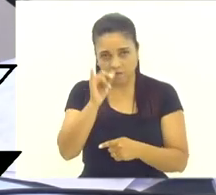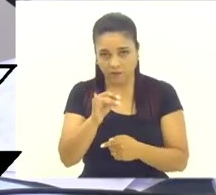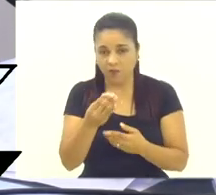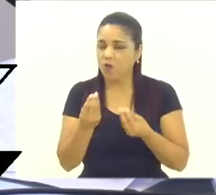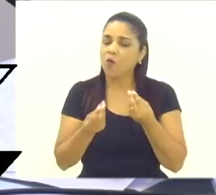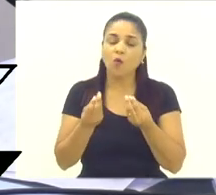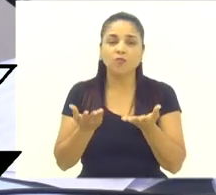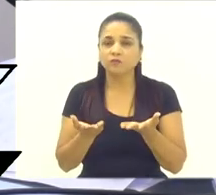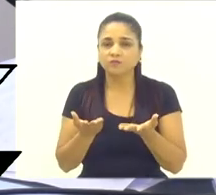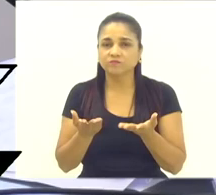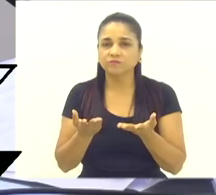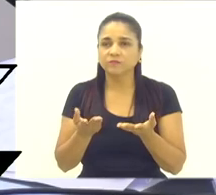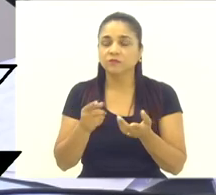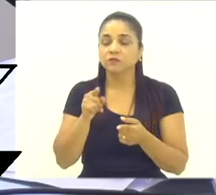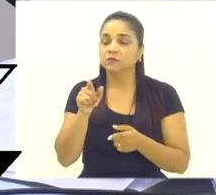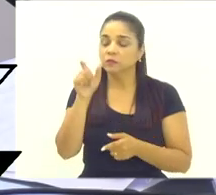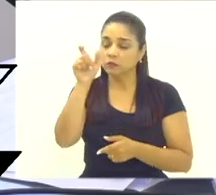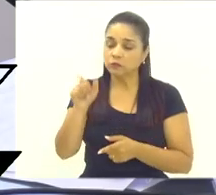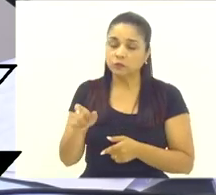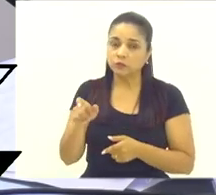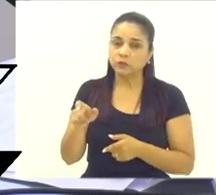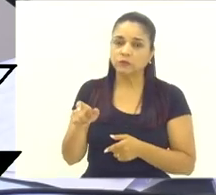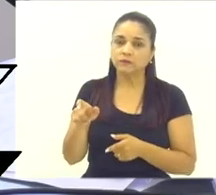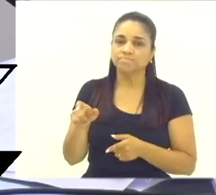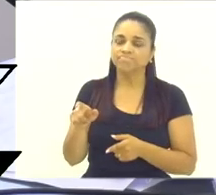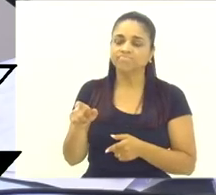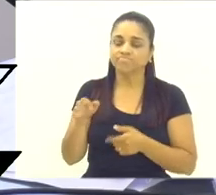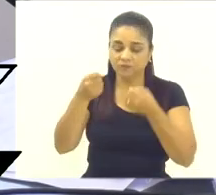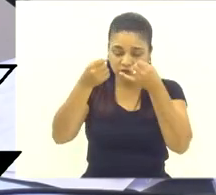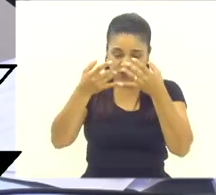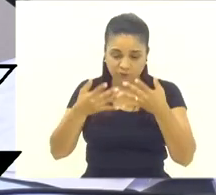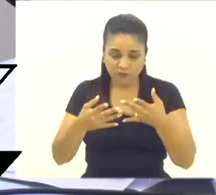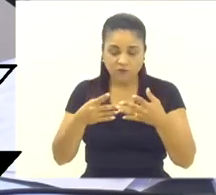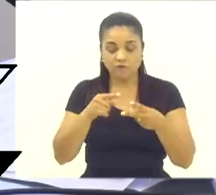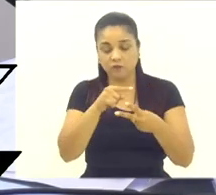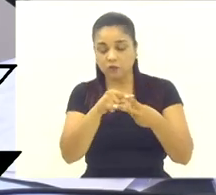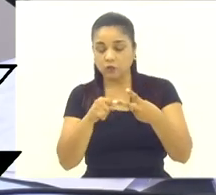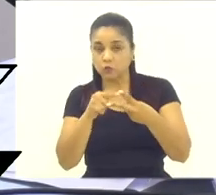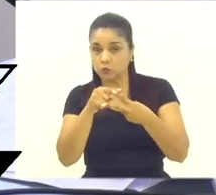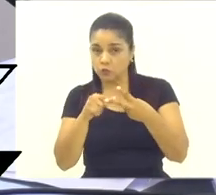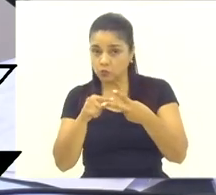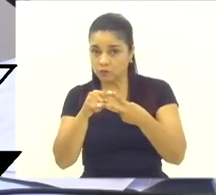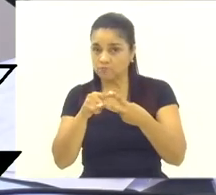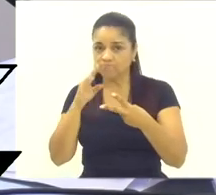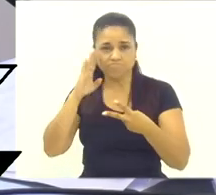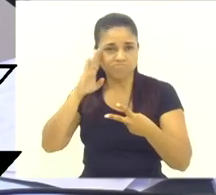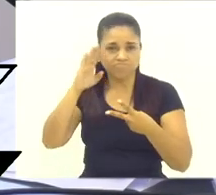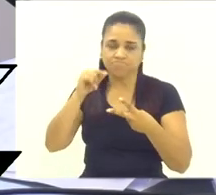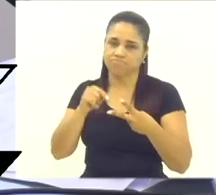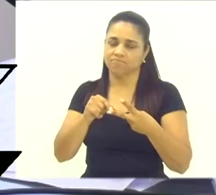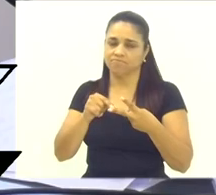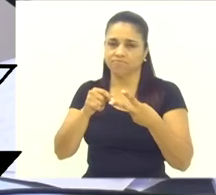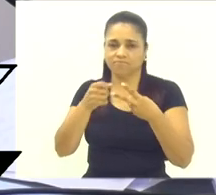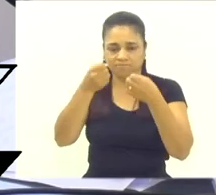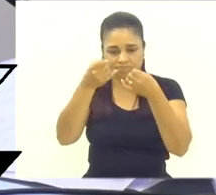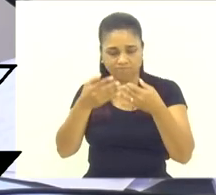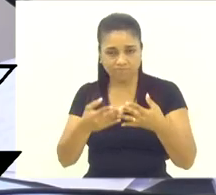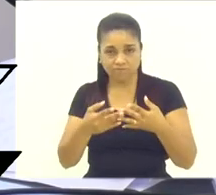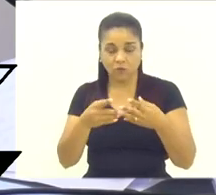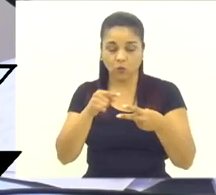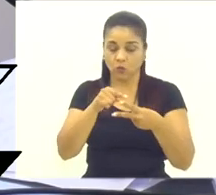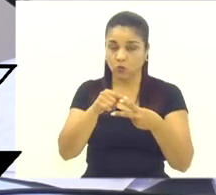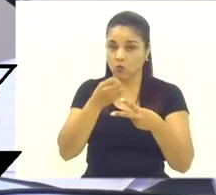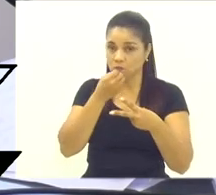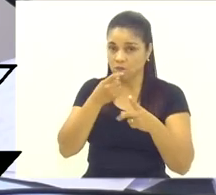de forma esparsa você falou em duas questões eu anotei aqui o Bolt do